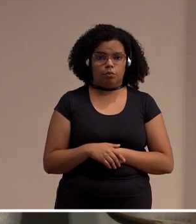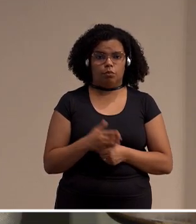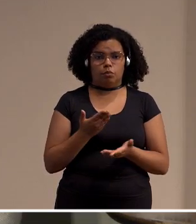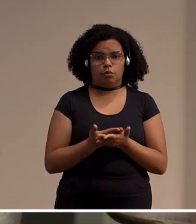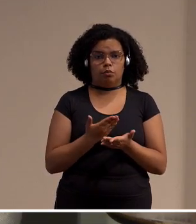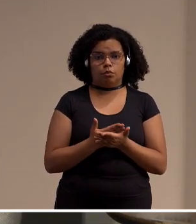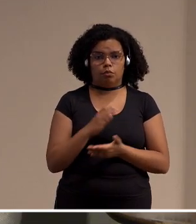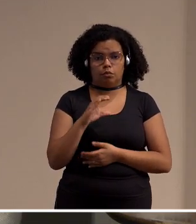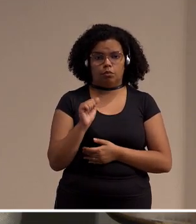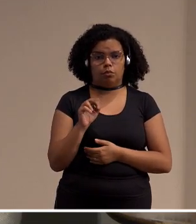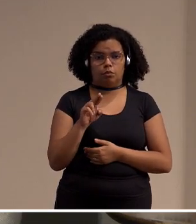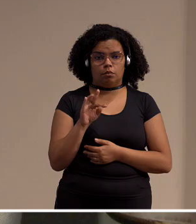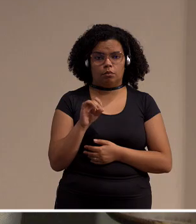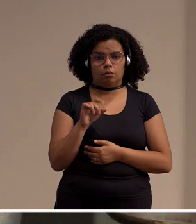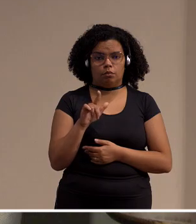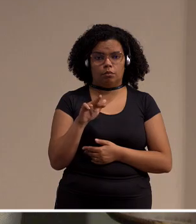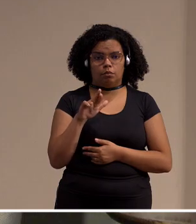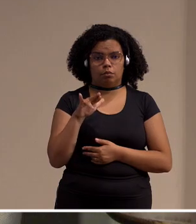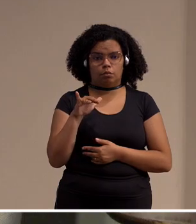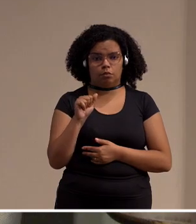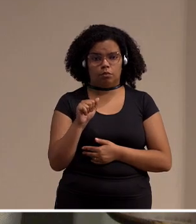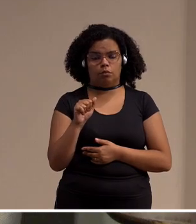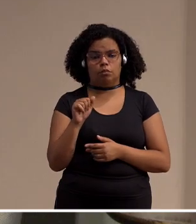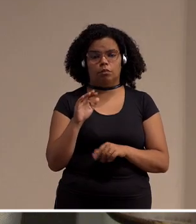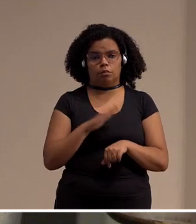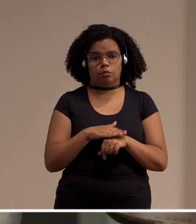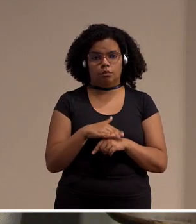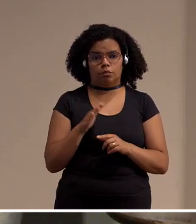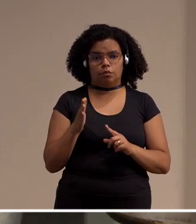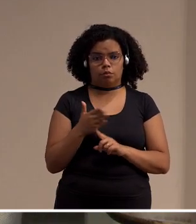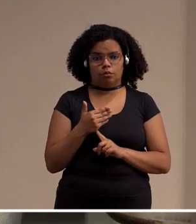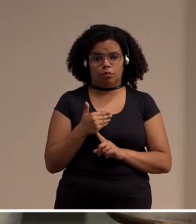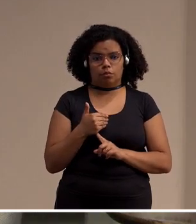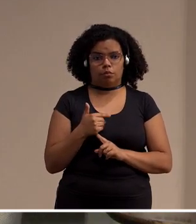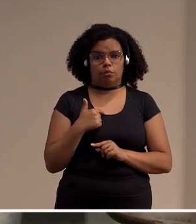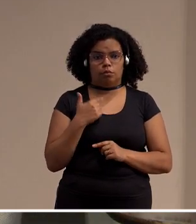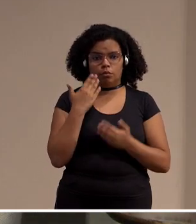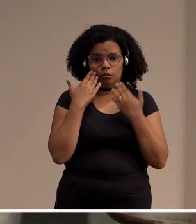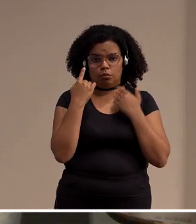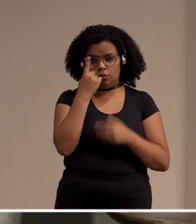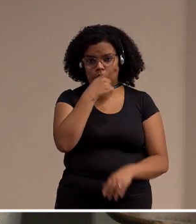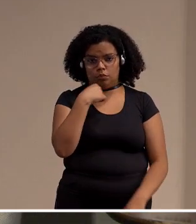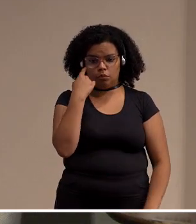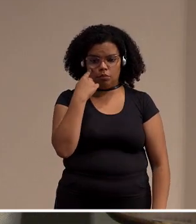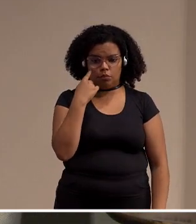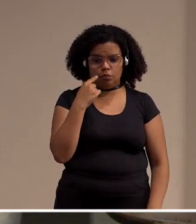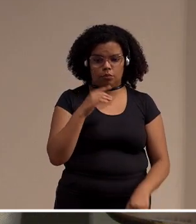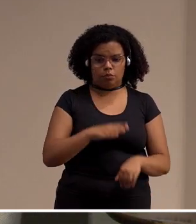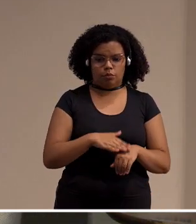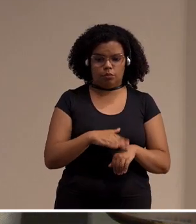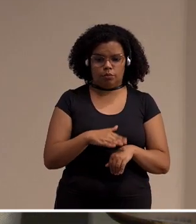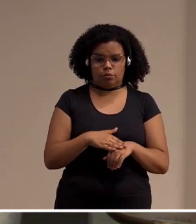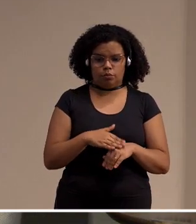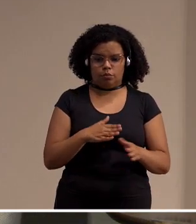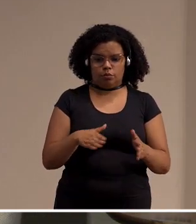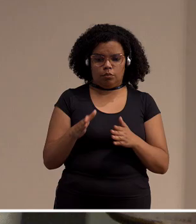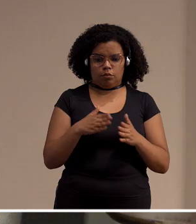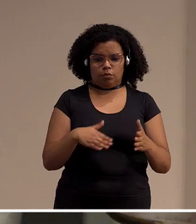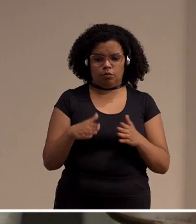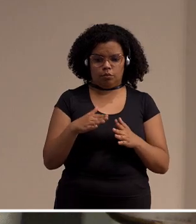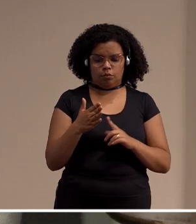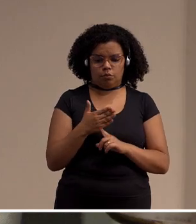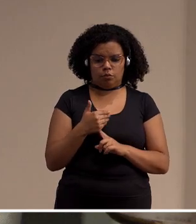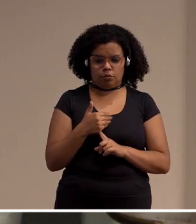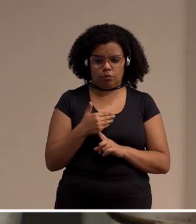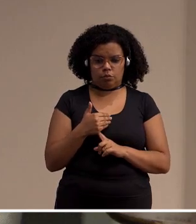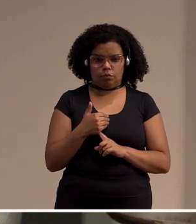cartografia e de produção de tecnologia, por exemplo, reconhecimento de face produzido pelas tecnologias